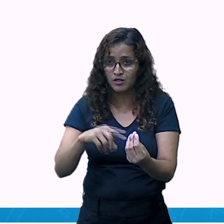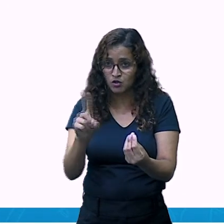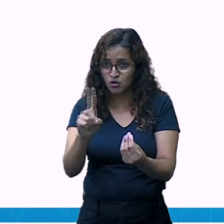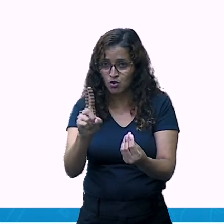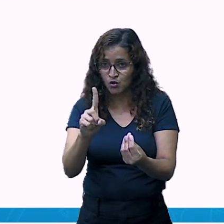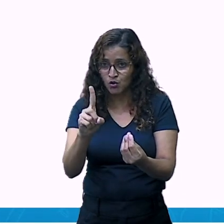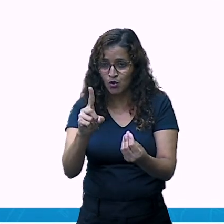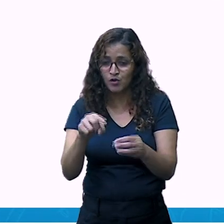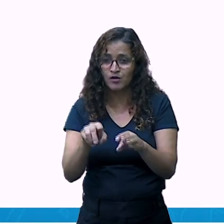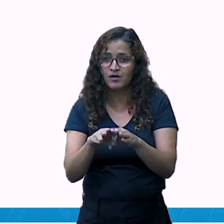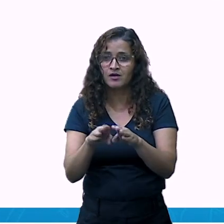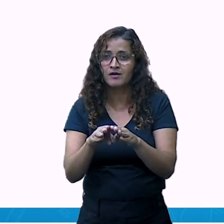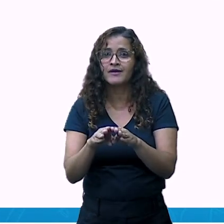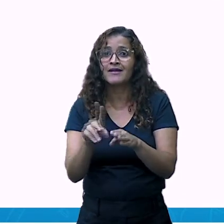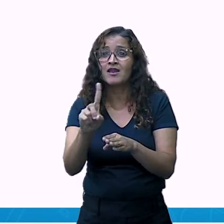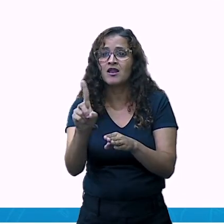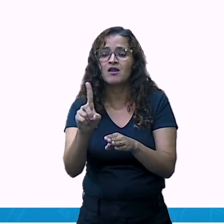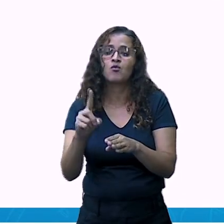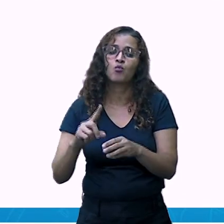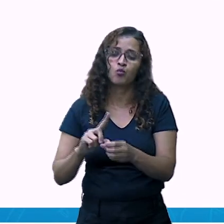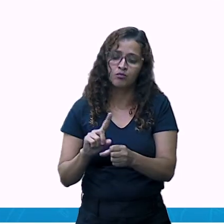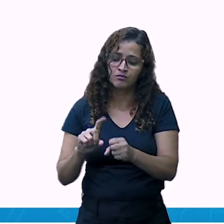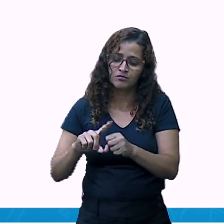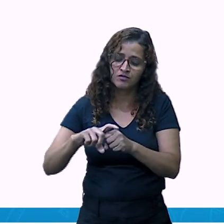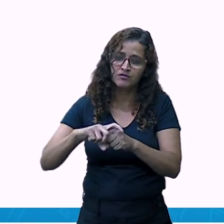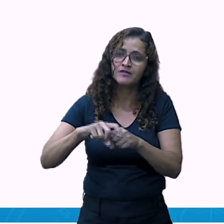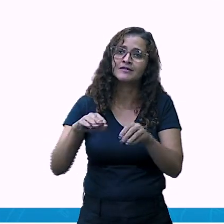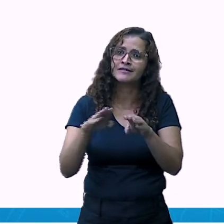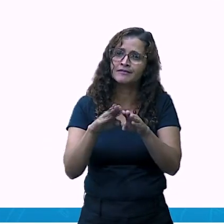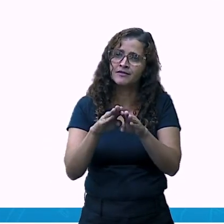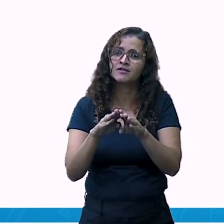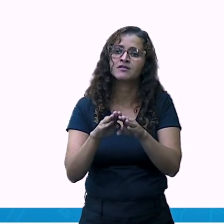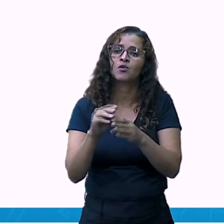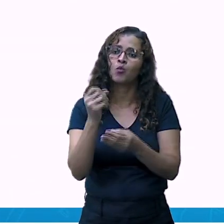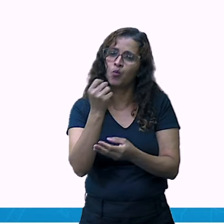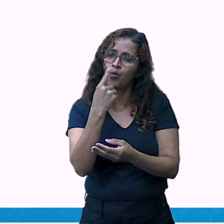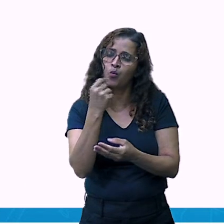na fabricação de medicamentos.